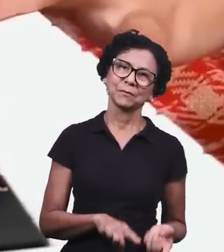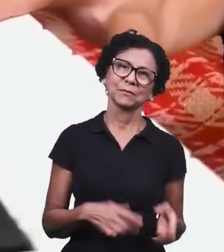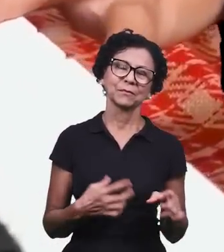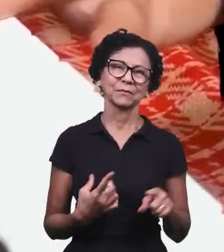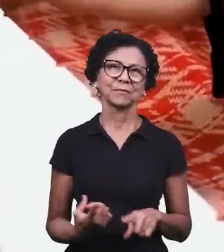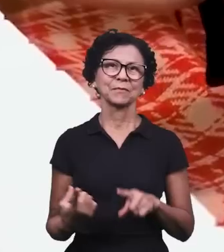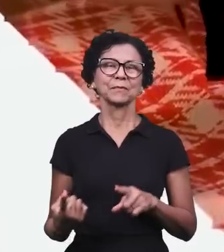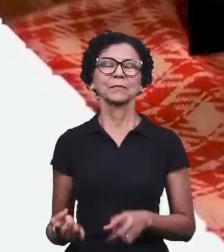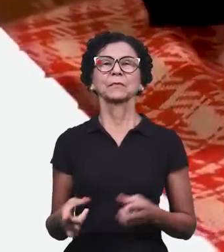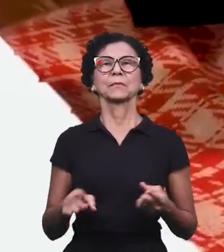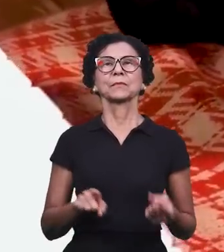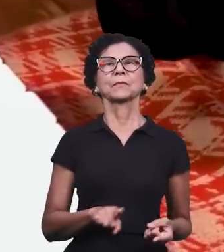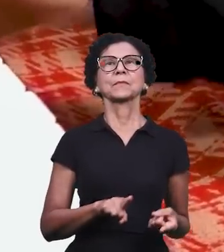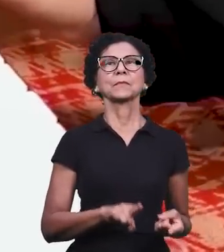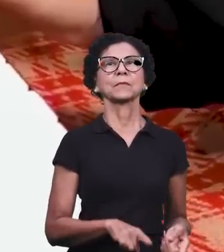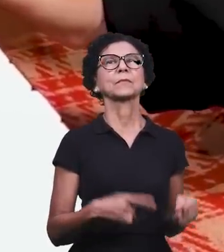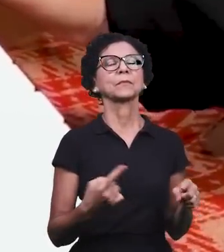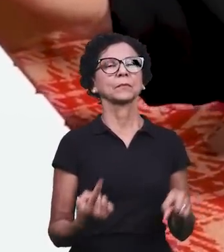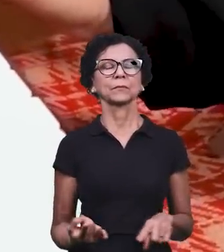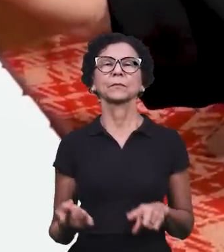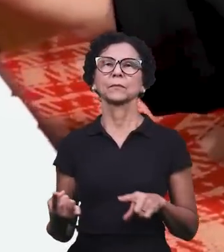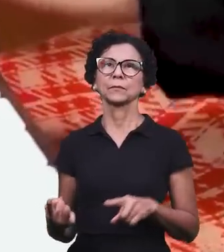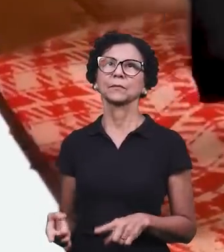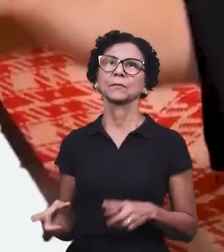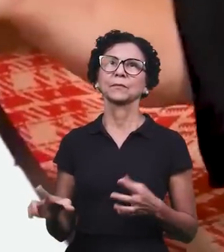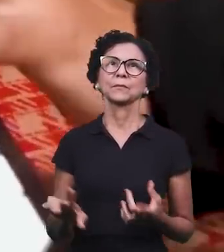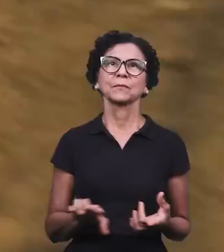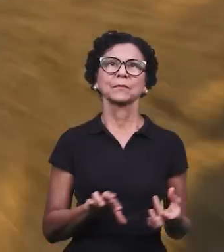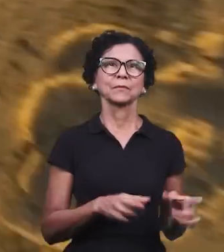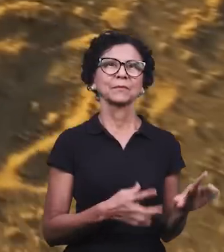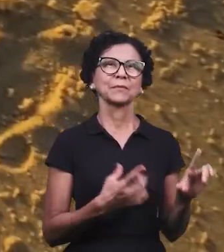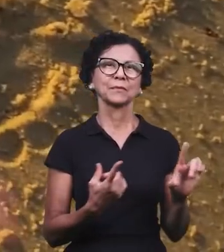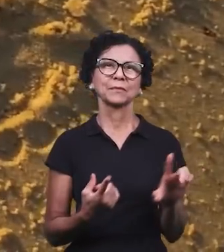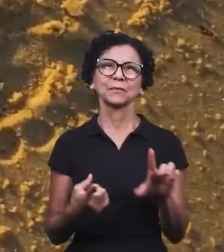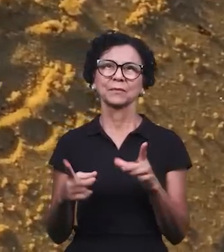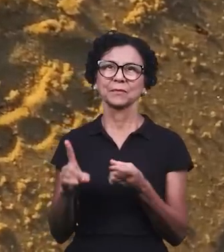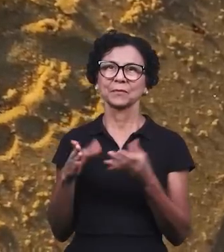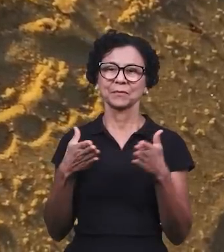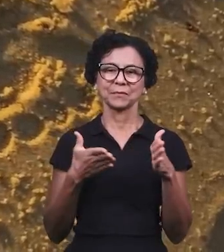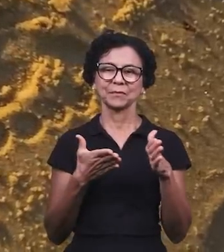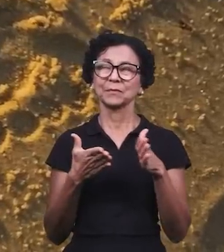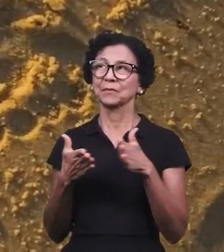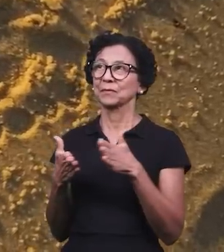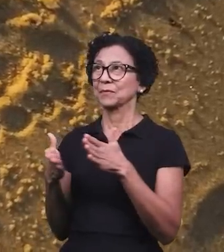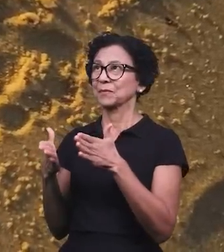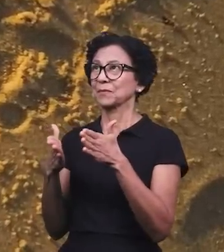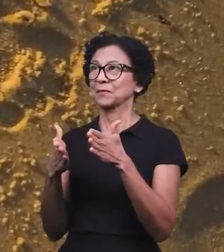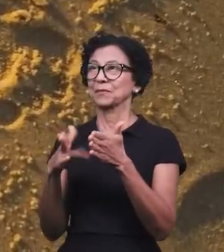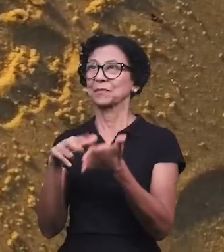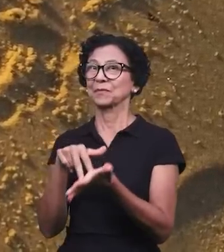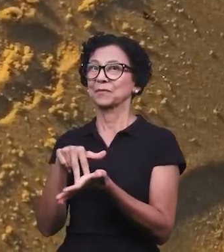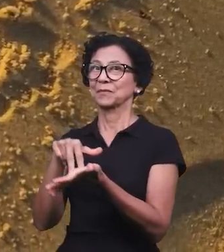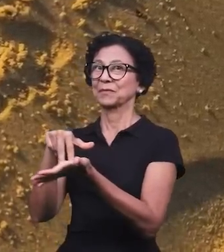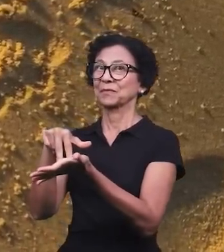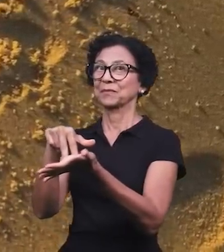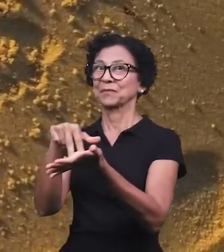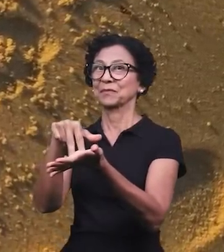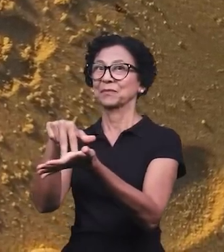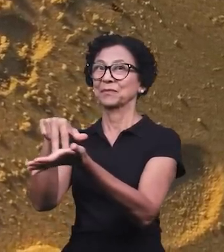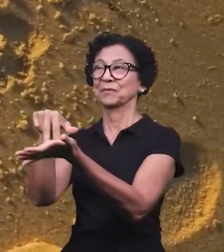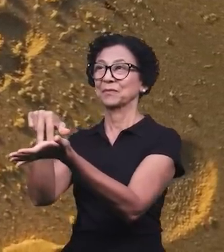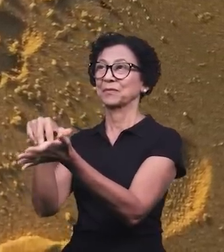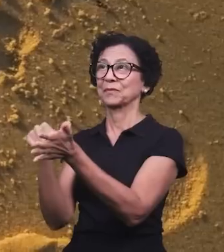os irmãos, os obreiros, aqueles que vão... Agora, para nós falarmos sobre além da letra, que é a palavra